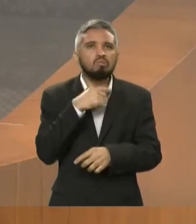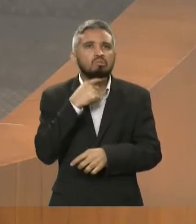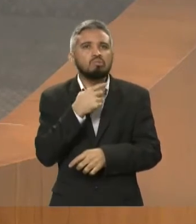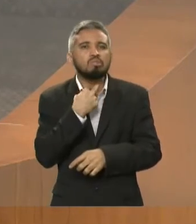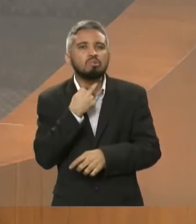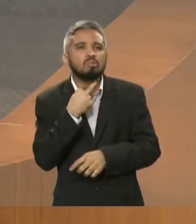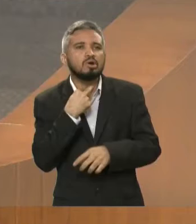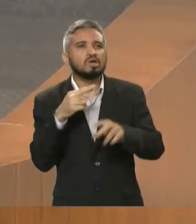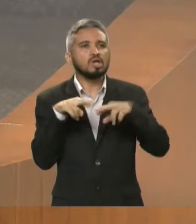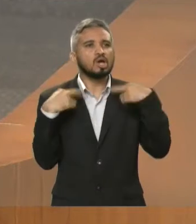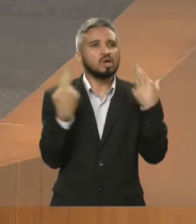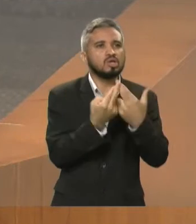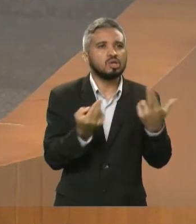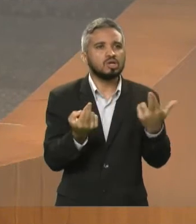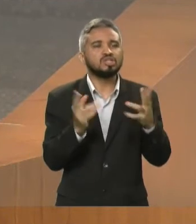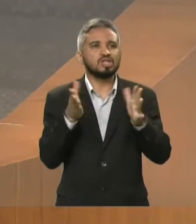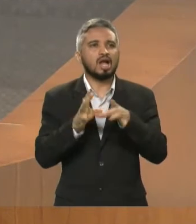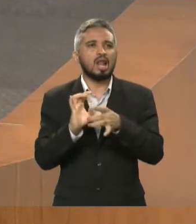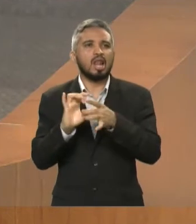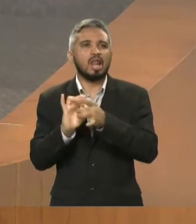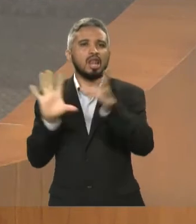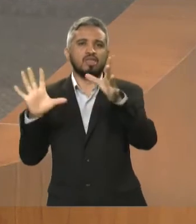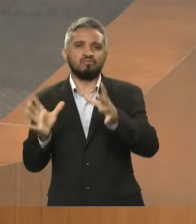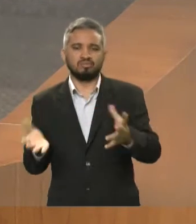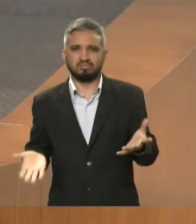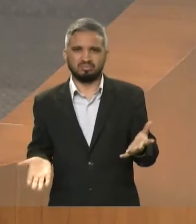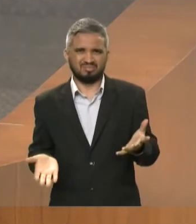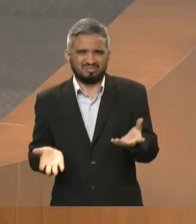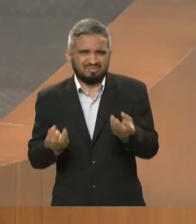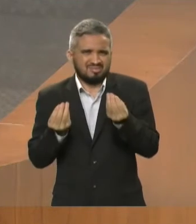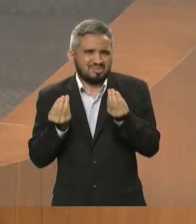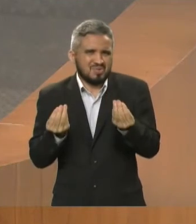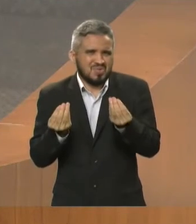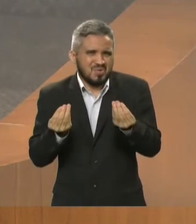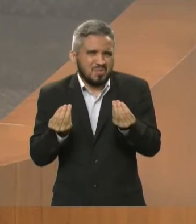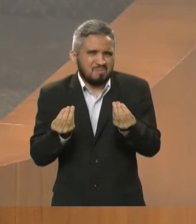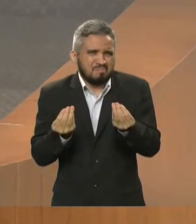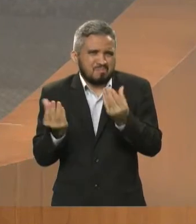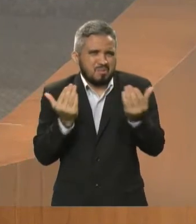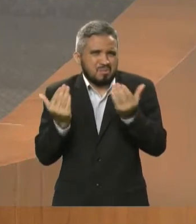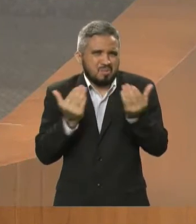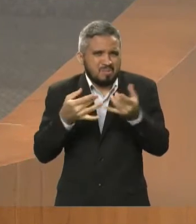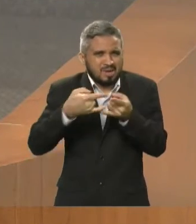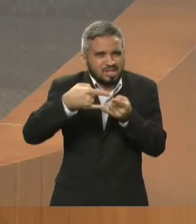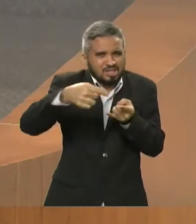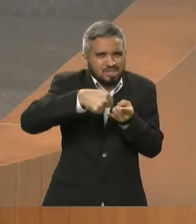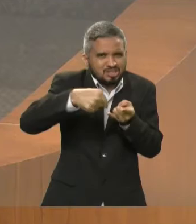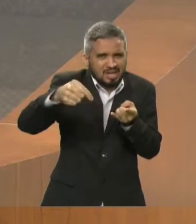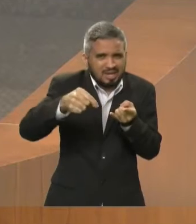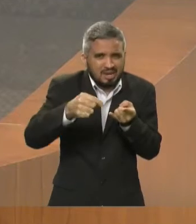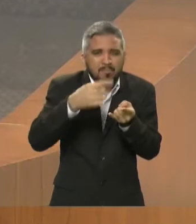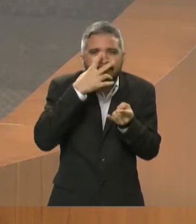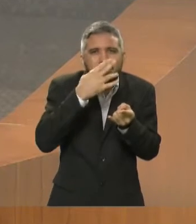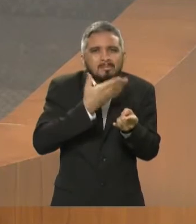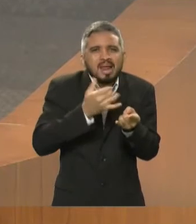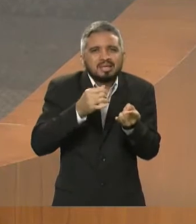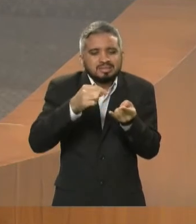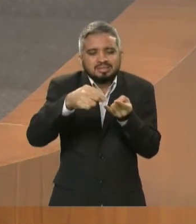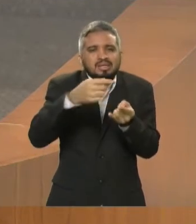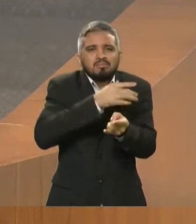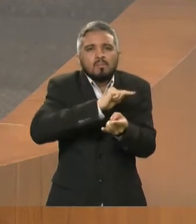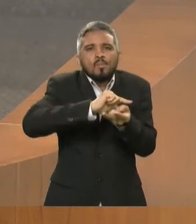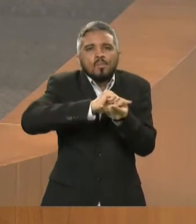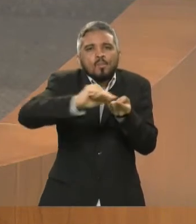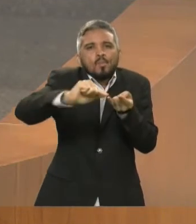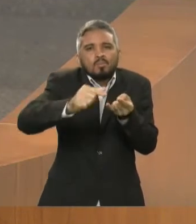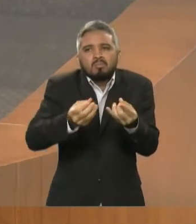aberração jurídica. Isso é um cheque em branco. Que a Assembleia vai dar o deputado ao governador Flávio Dino